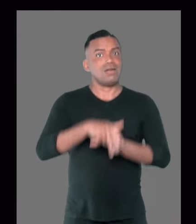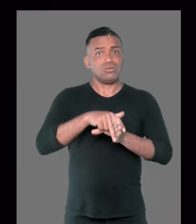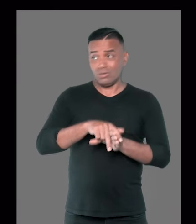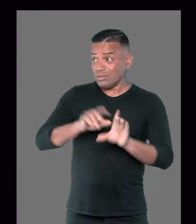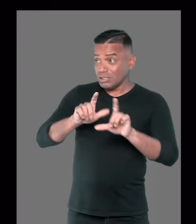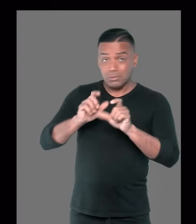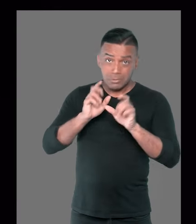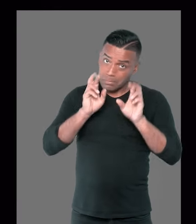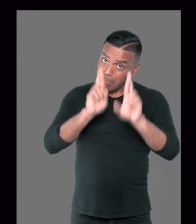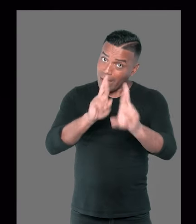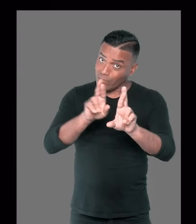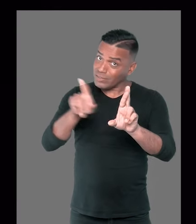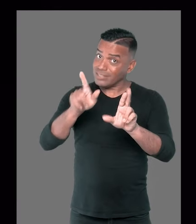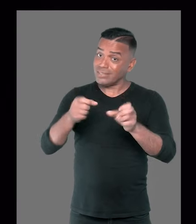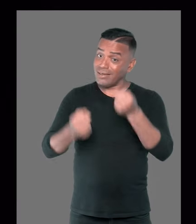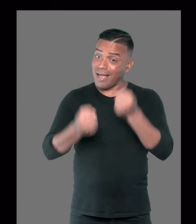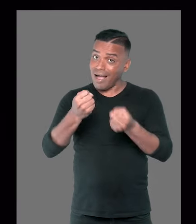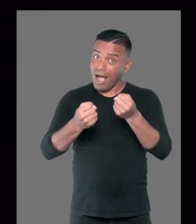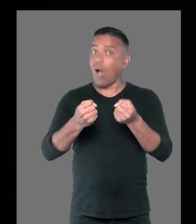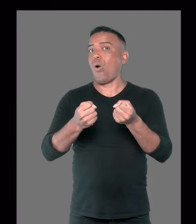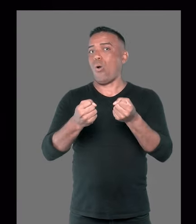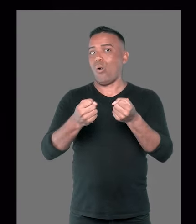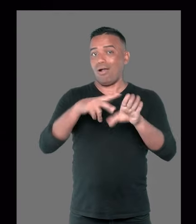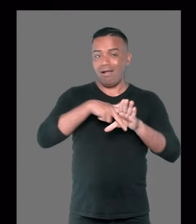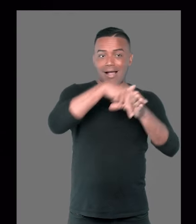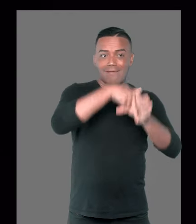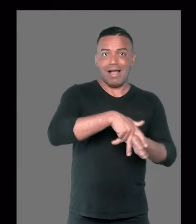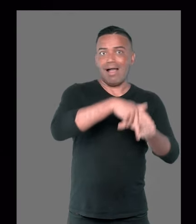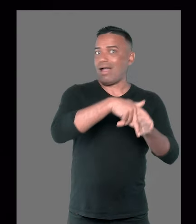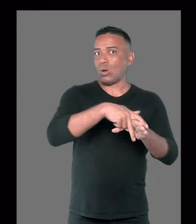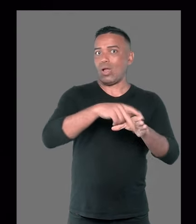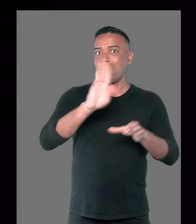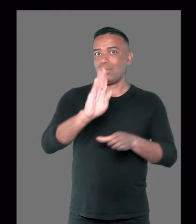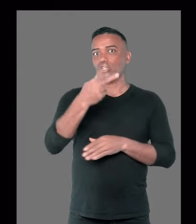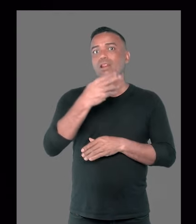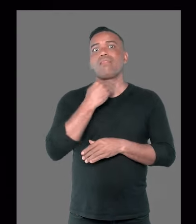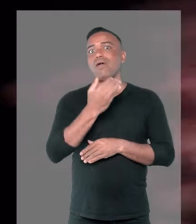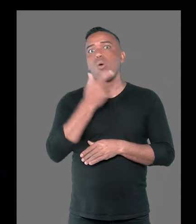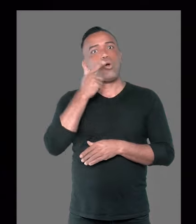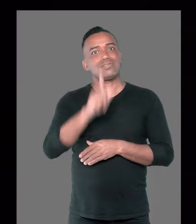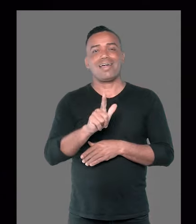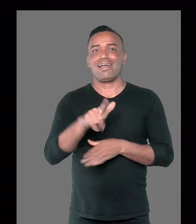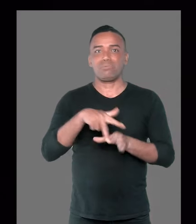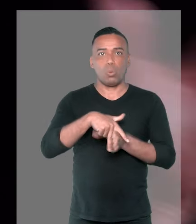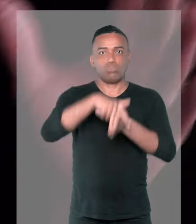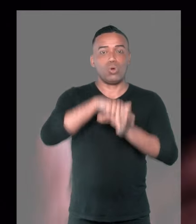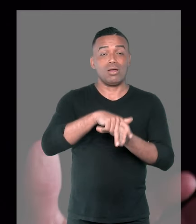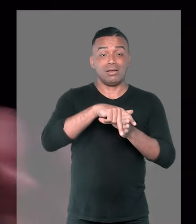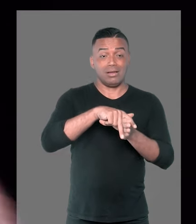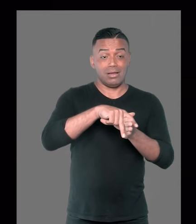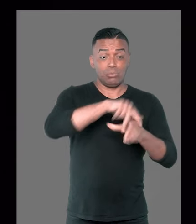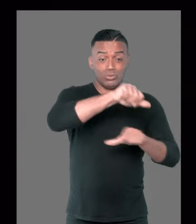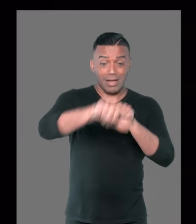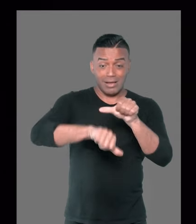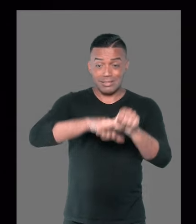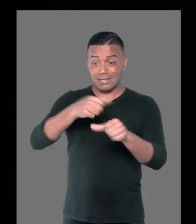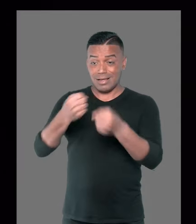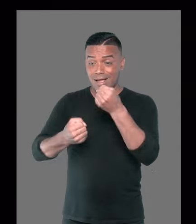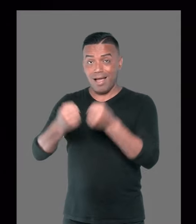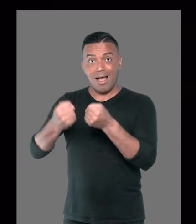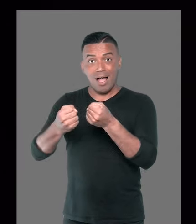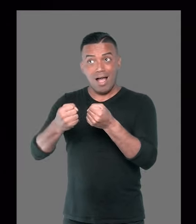cavalo para cá hoje tá certo até porque o trânsito de Belo Horizonte não deixa né Então essa transformação do cavalo para o automóvel